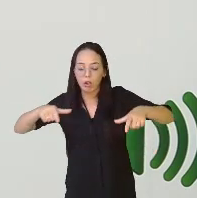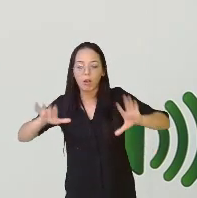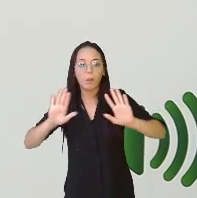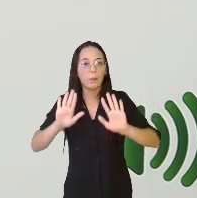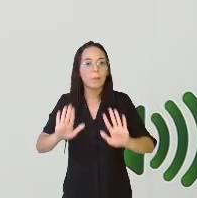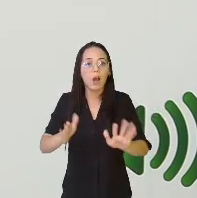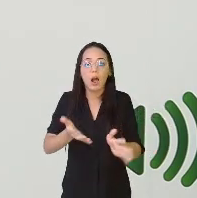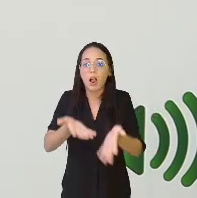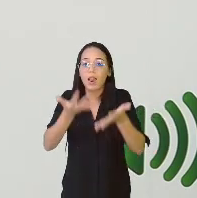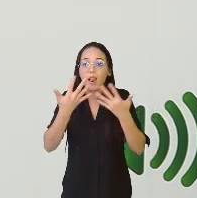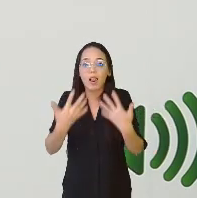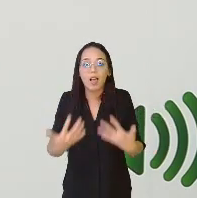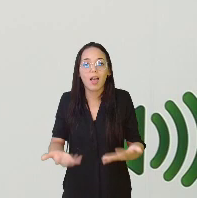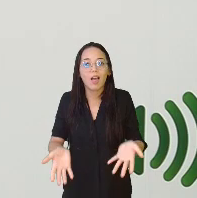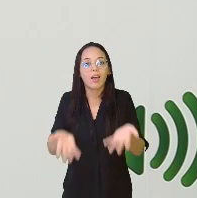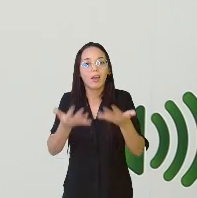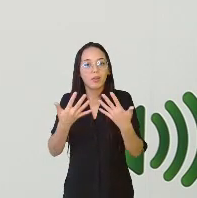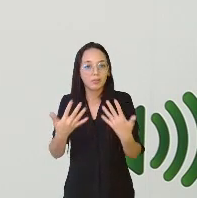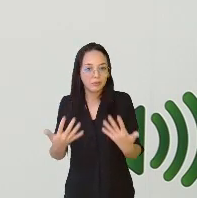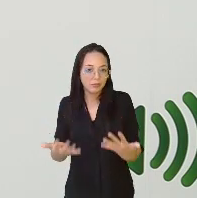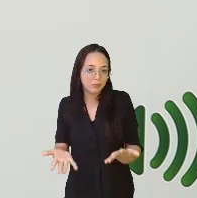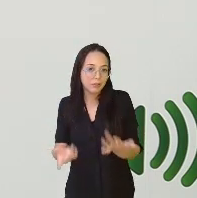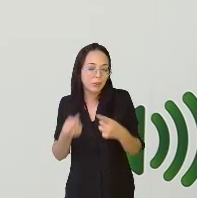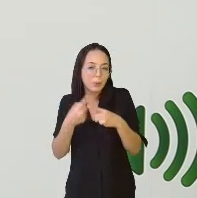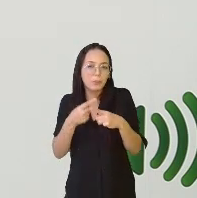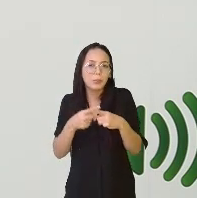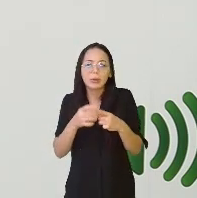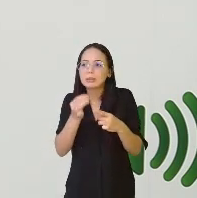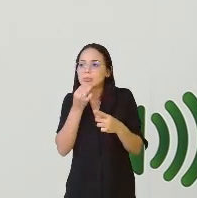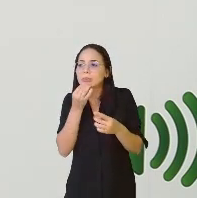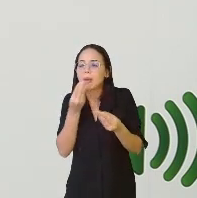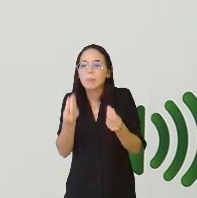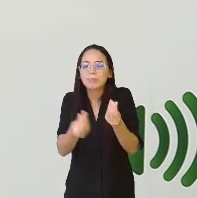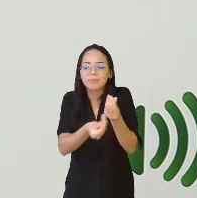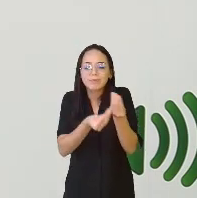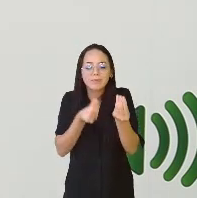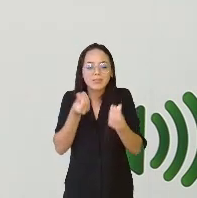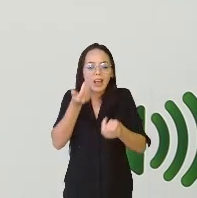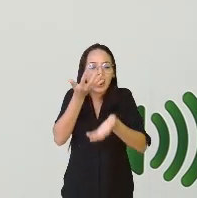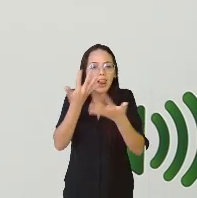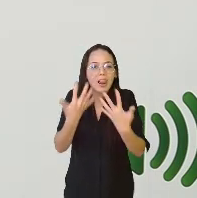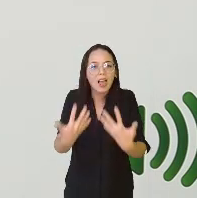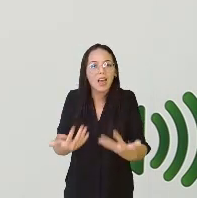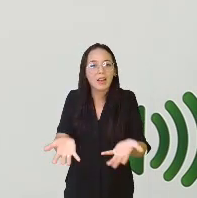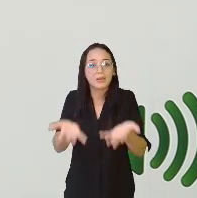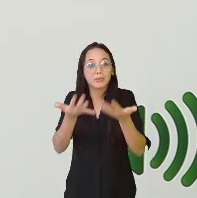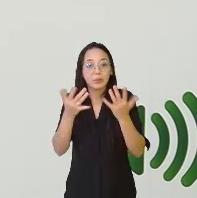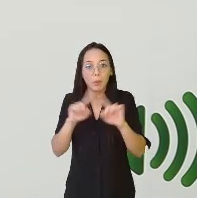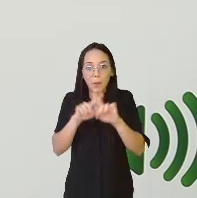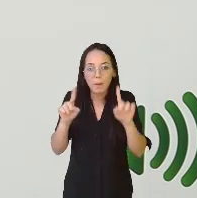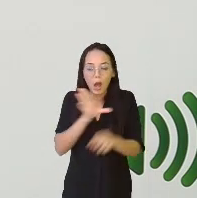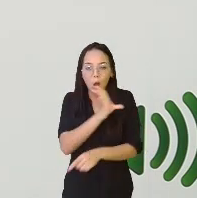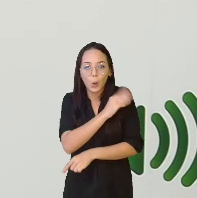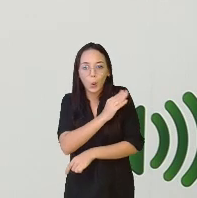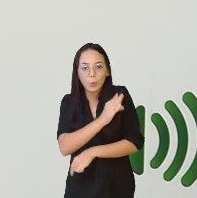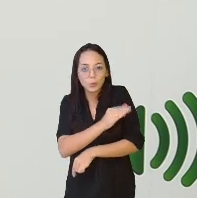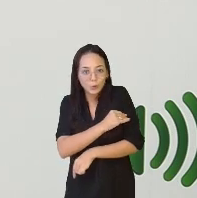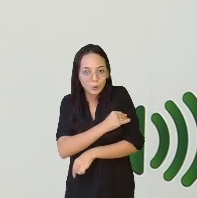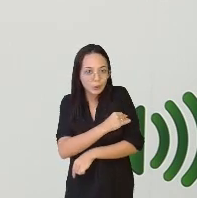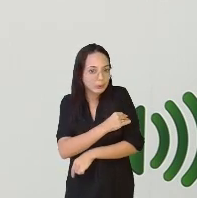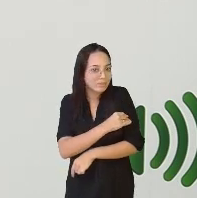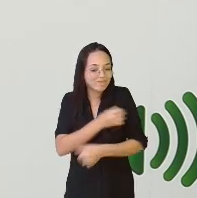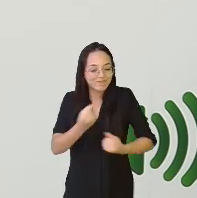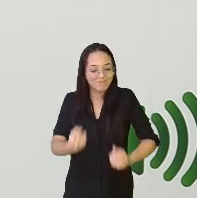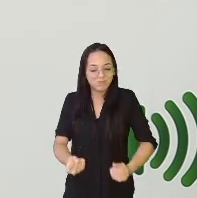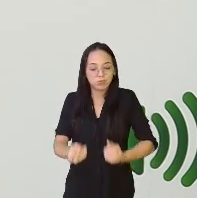é formada por uma substância esponjosa, é um pouco mais leve. O músculo ele tem um